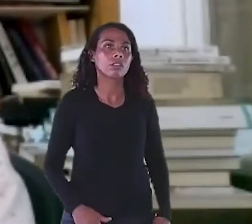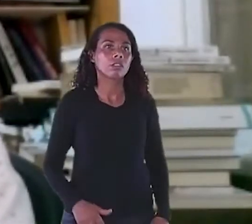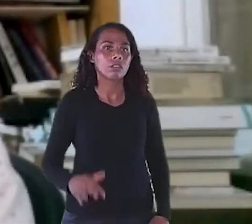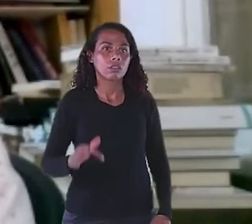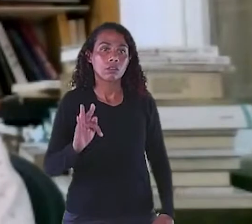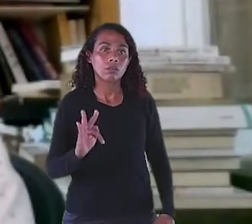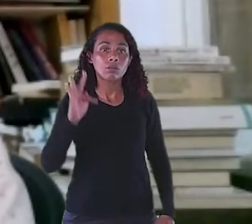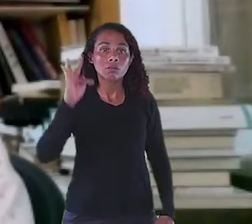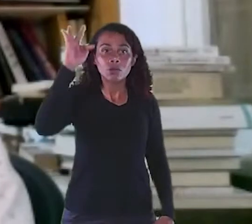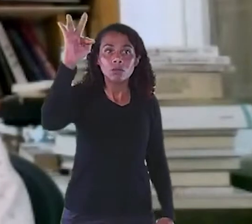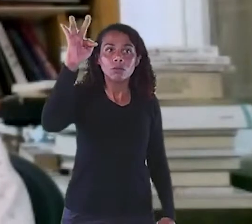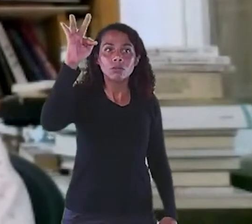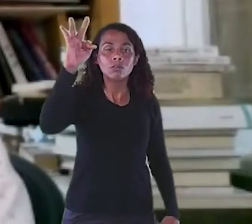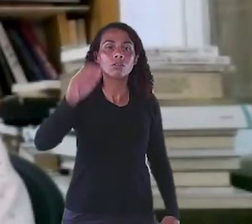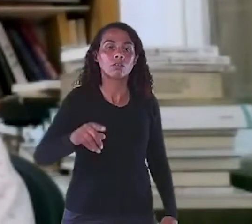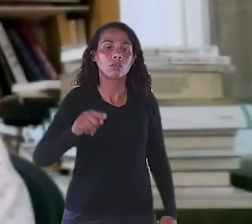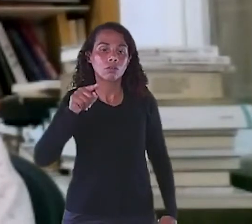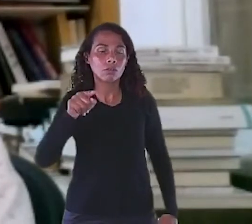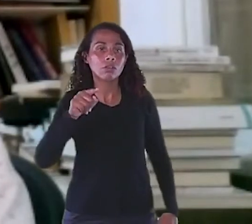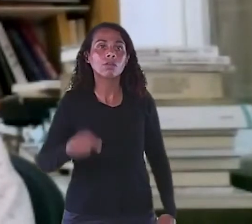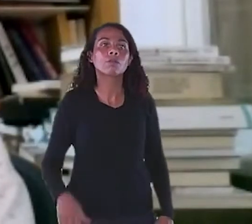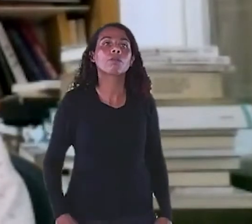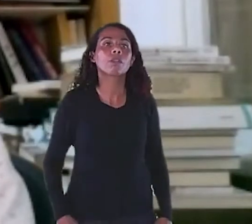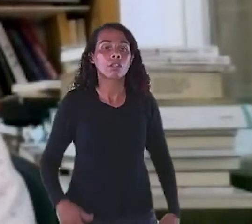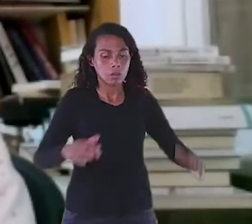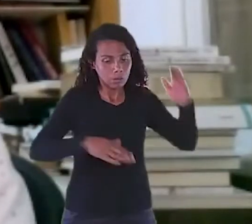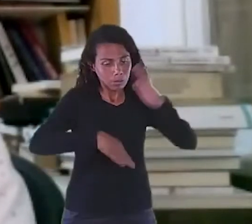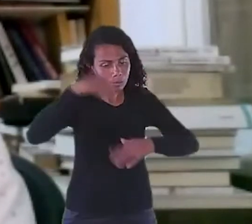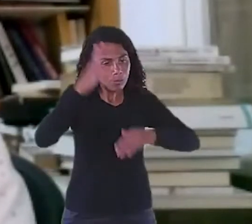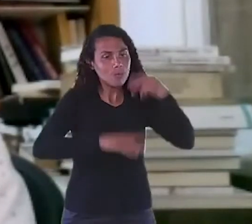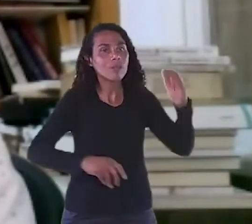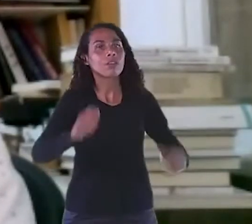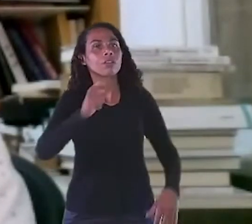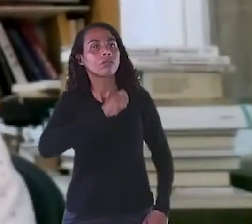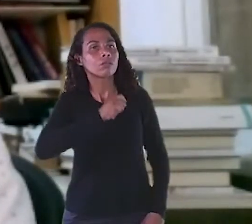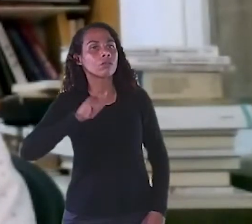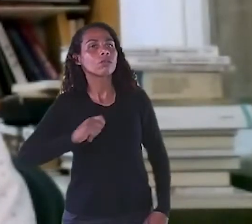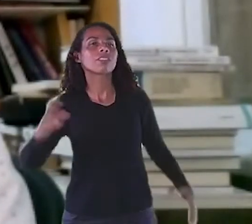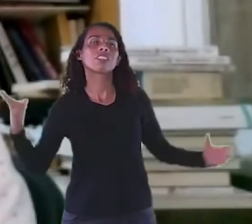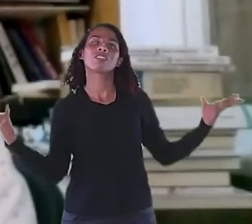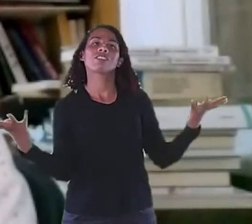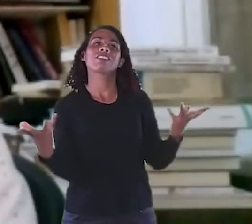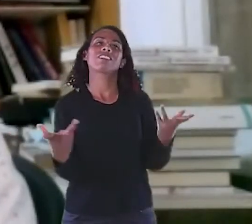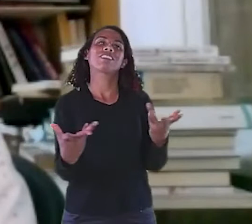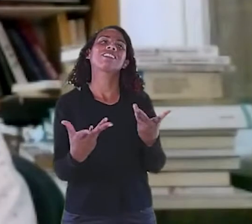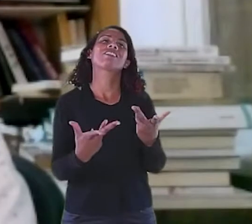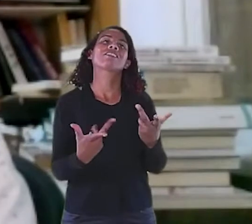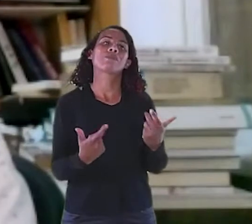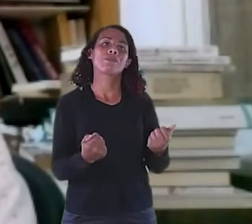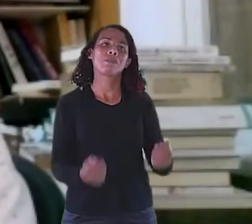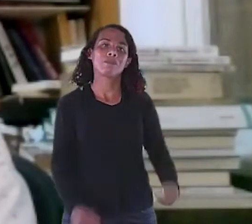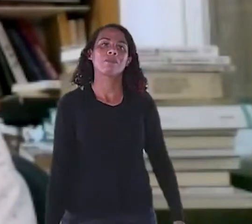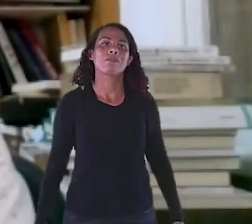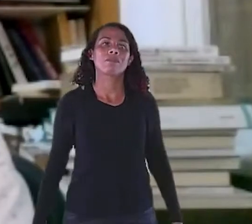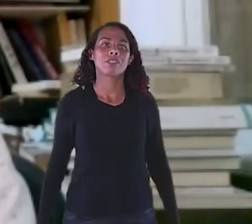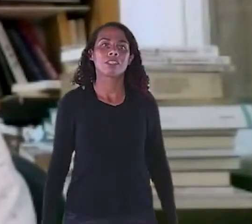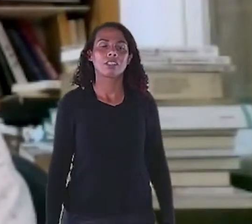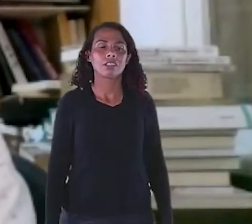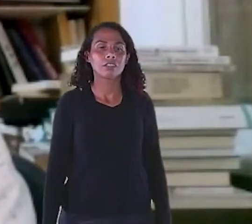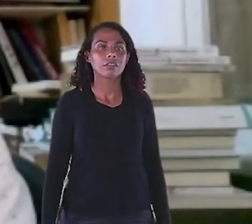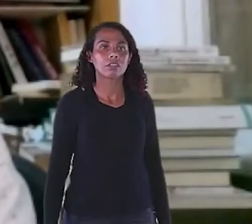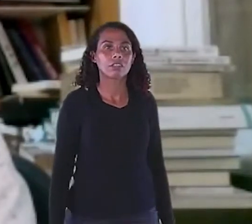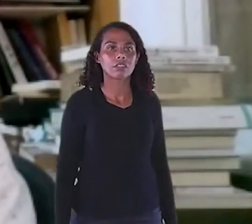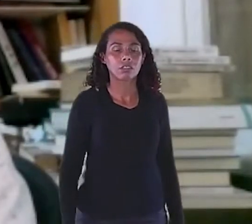qualidade. Né? De muito boa qualidade. Agora, para o meu grupo, aí eu estou falando do Jaime e